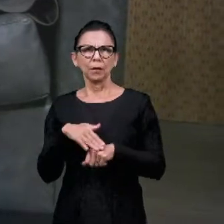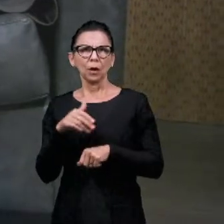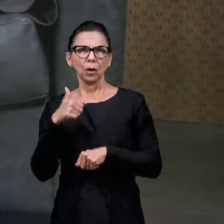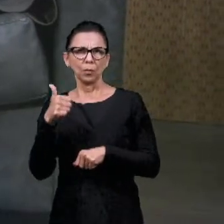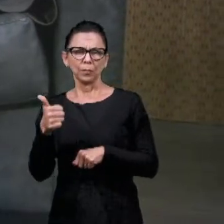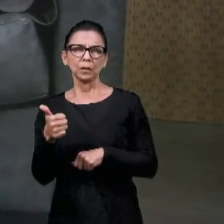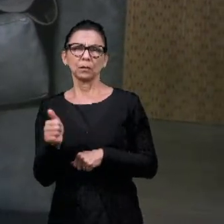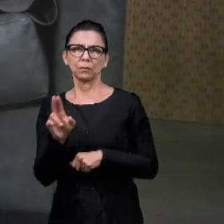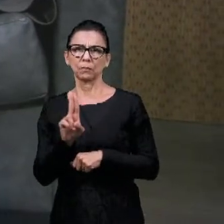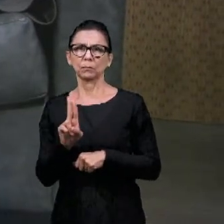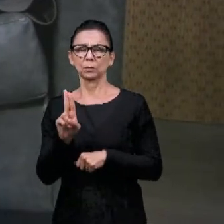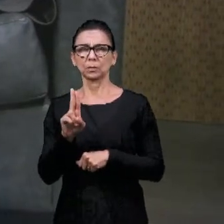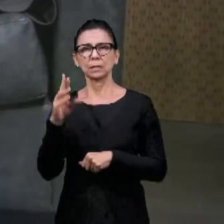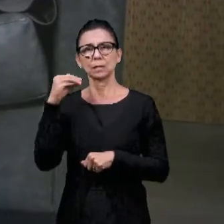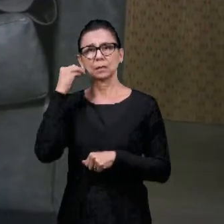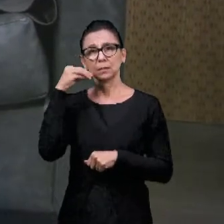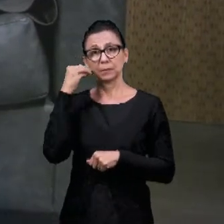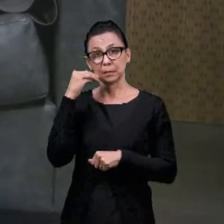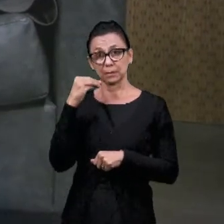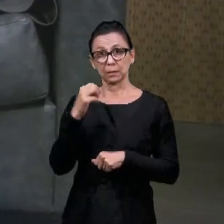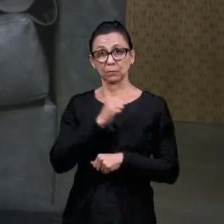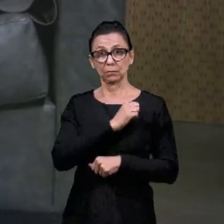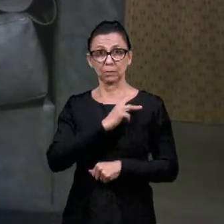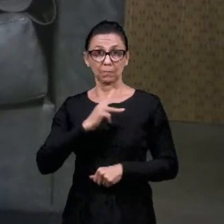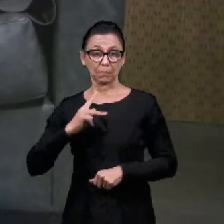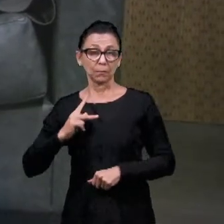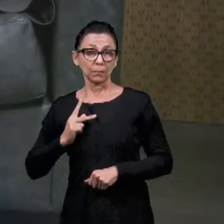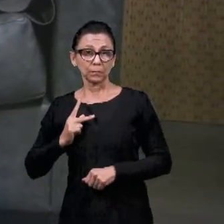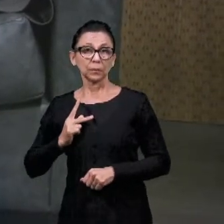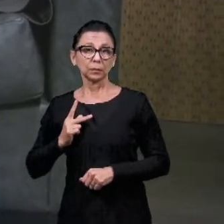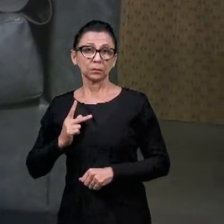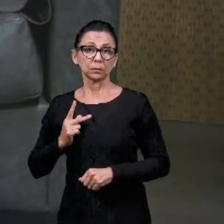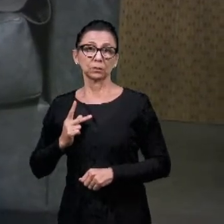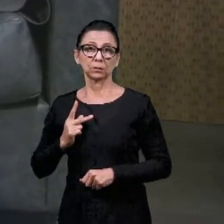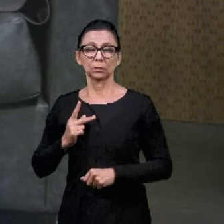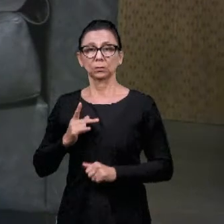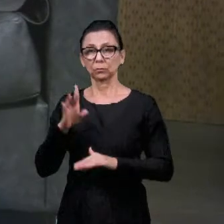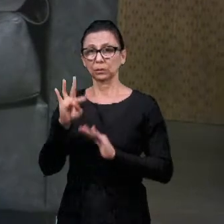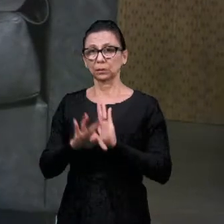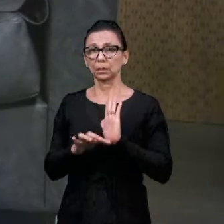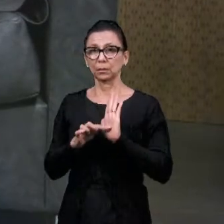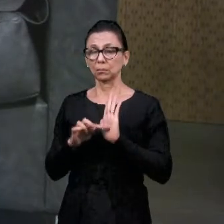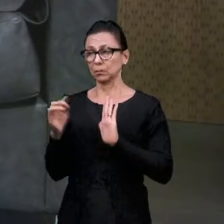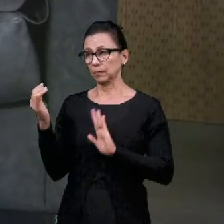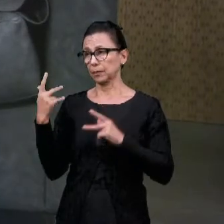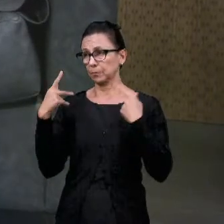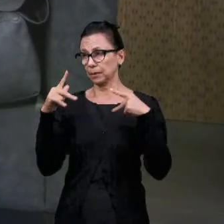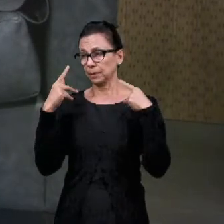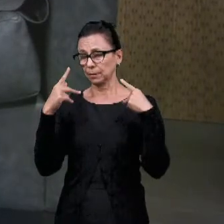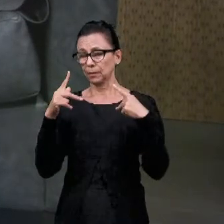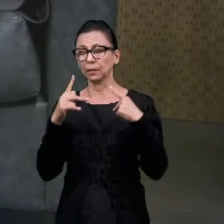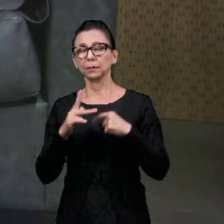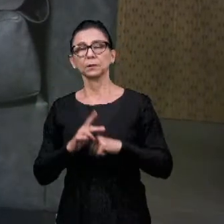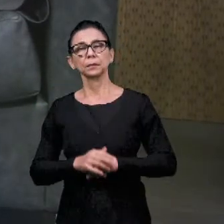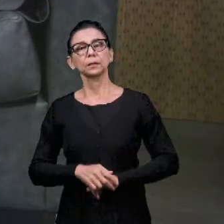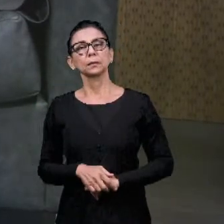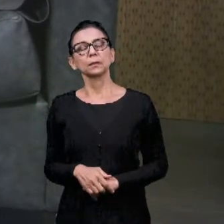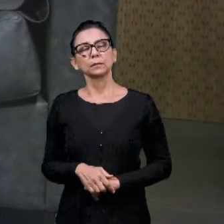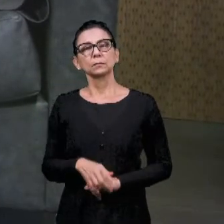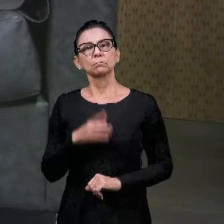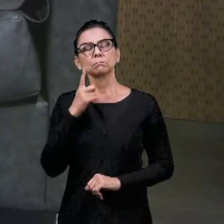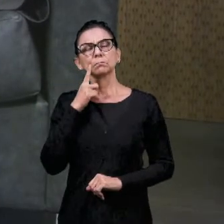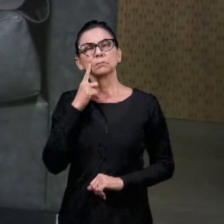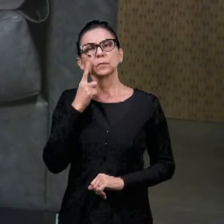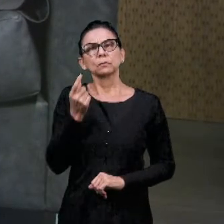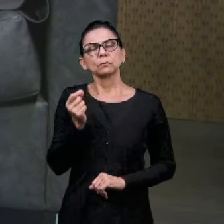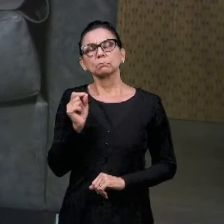própria experiência dos apóstolos. Sim. Ali, no texto que você vai abordar. Você vê a